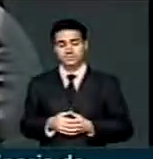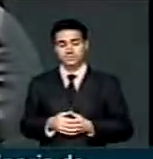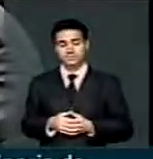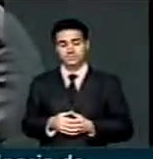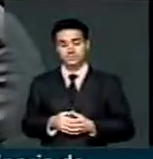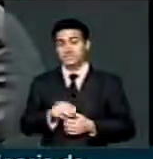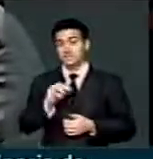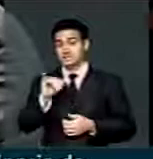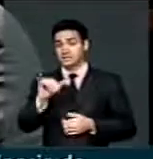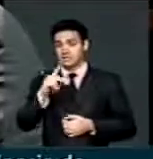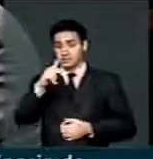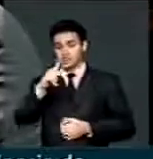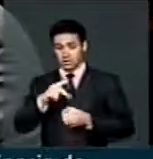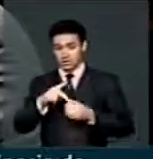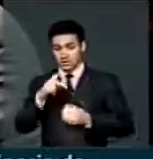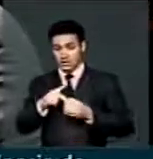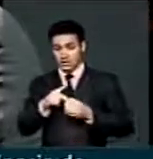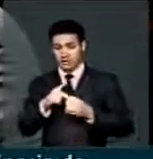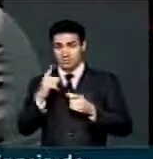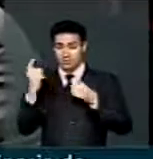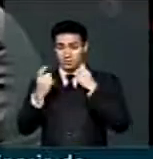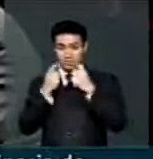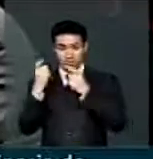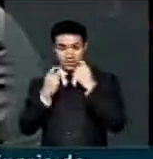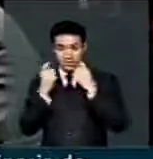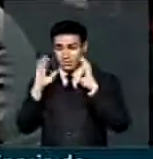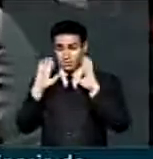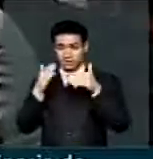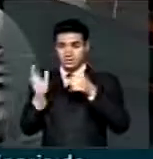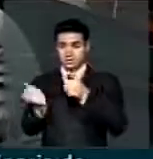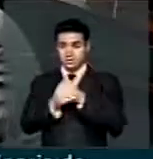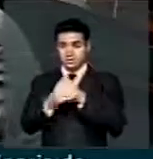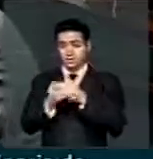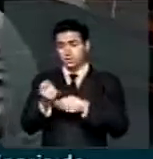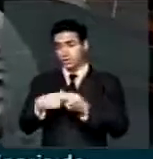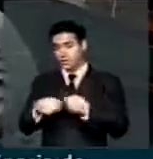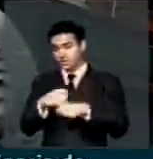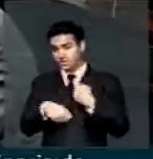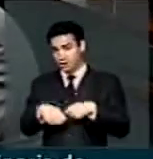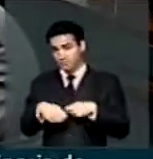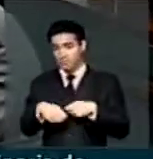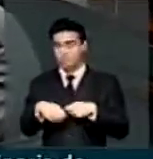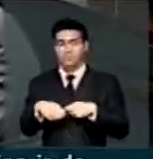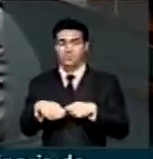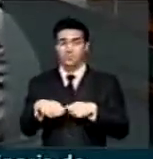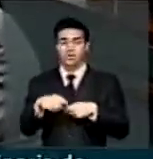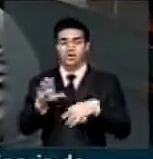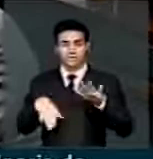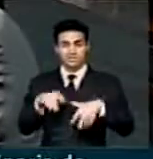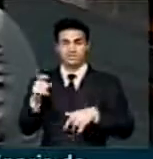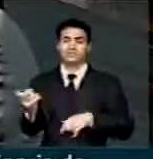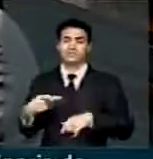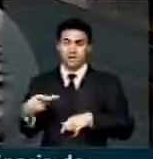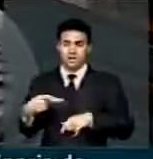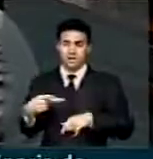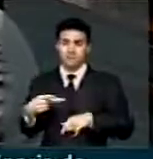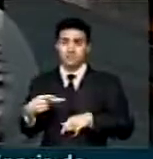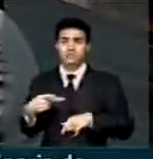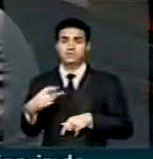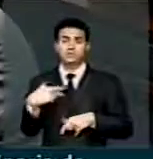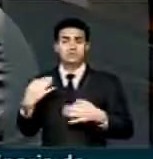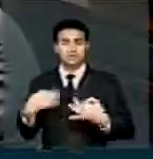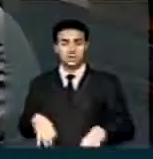Se a Petrobras não se preocupasse tanto com a questão do sigilo comercial, muitas vezes indevido, tenho certeza que